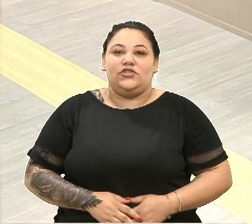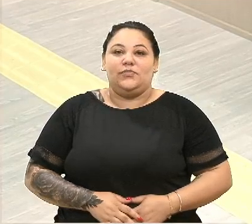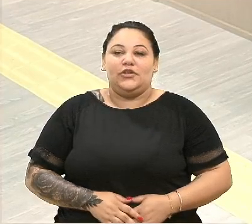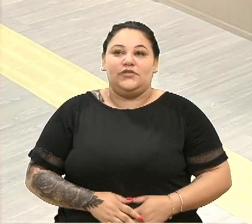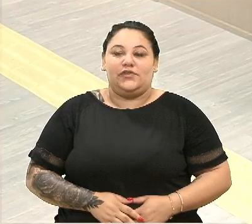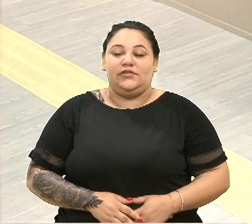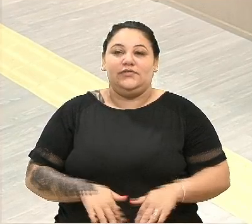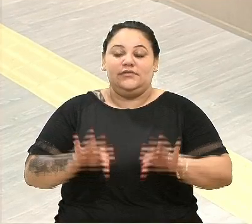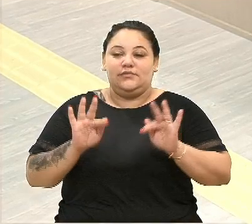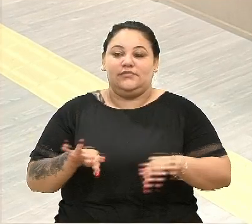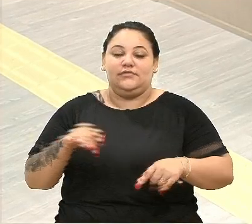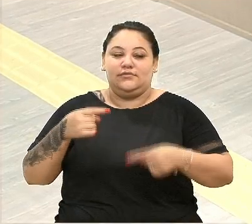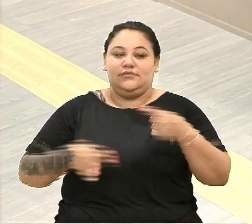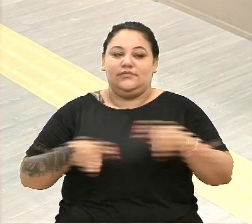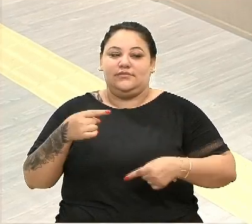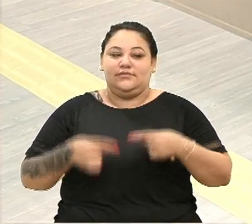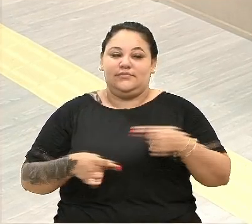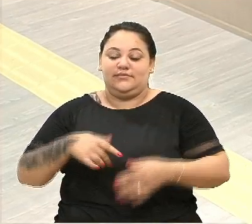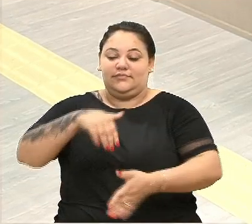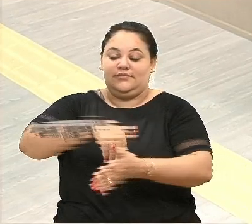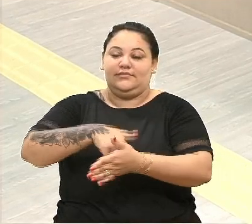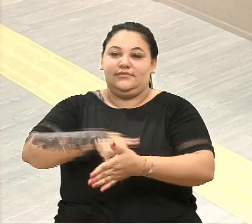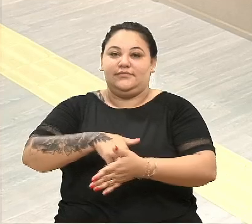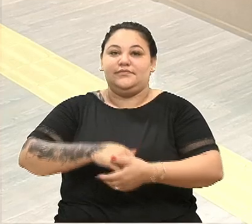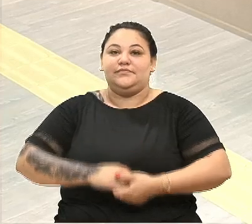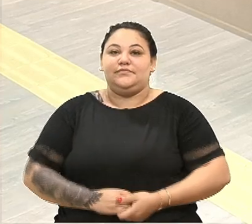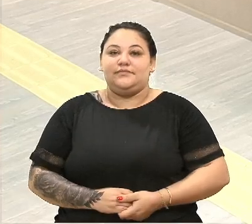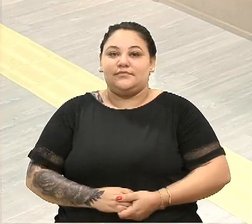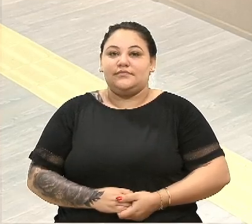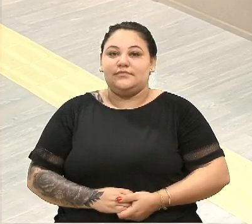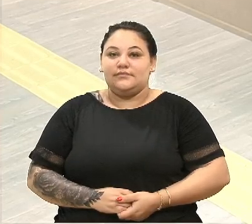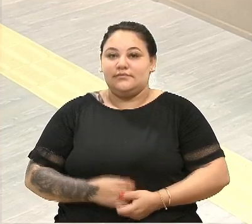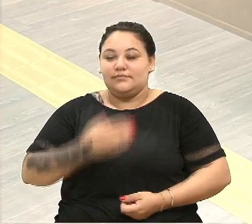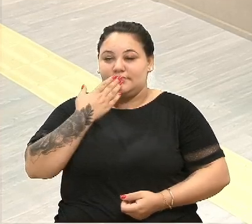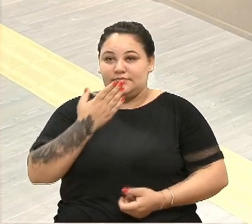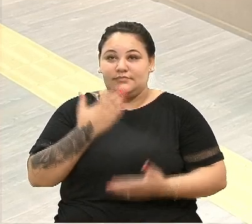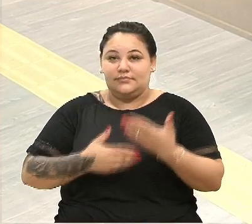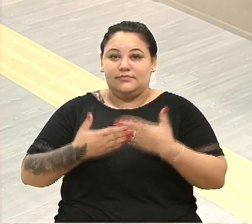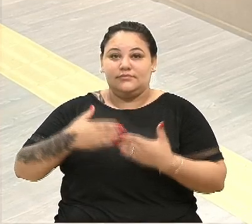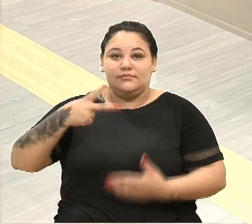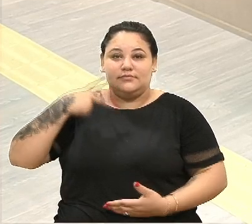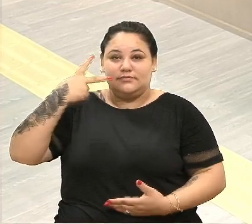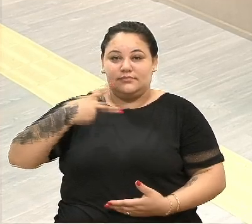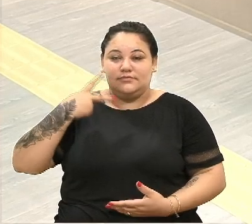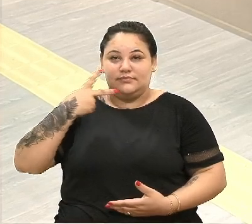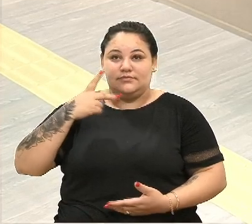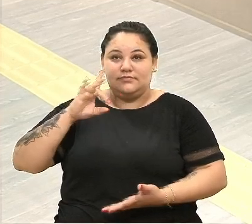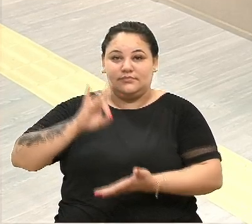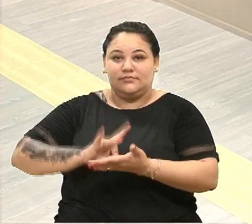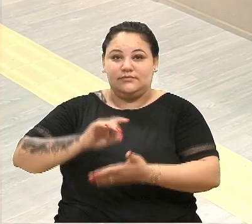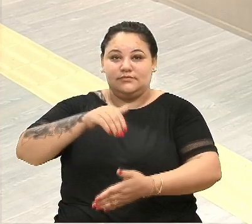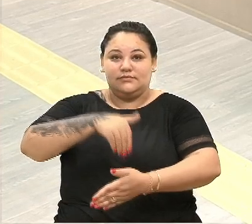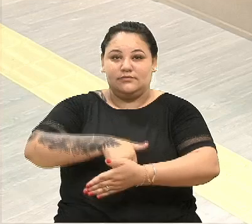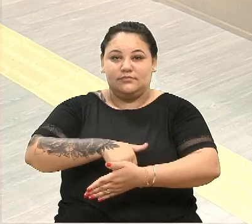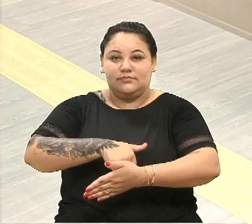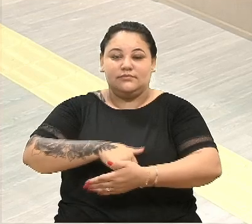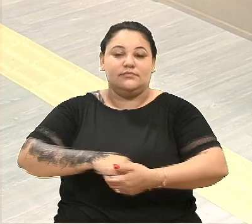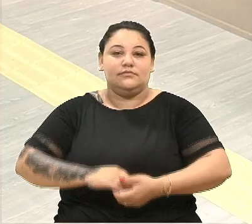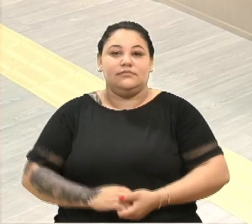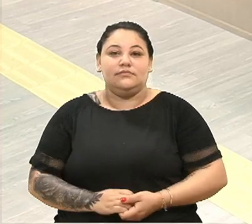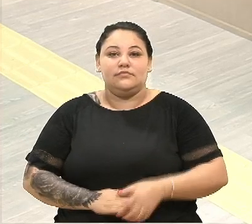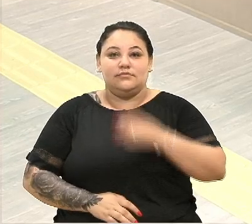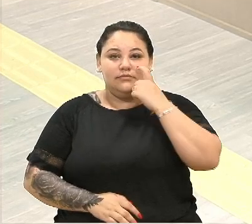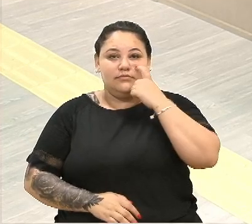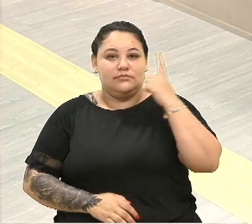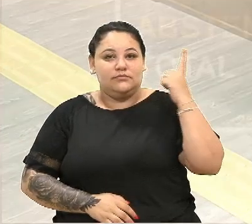Encerrada a discussão, em votação, solicito então às vereadoras e vereadores que registrem os seus